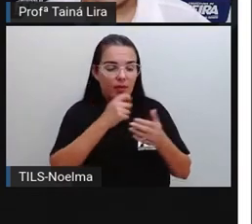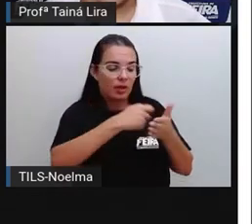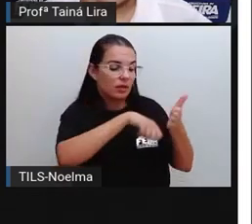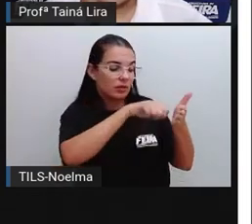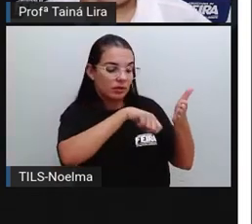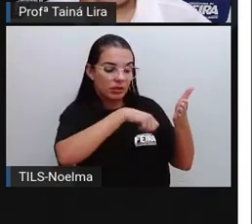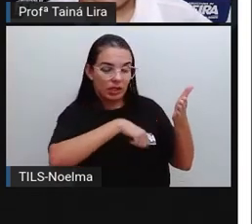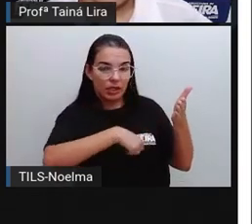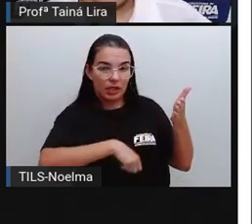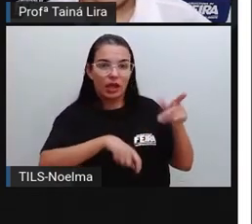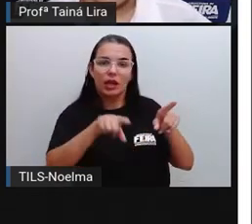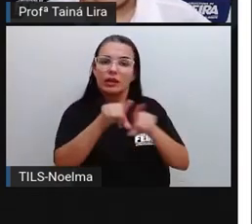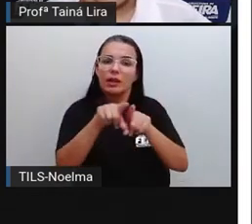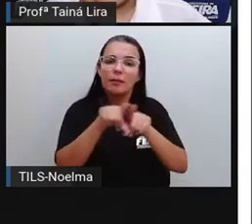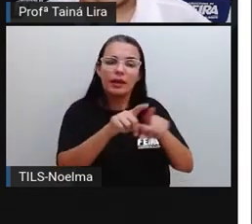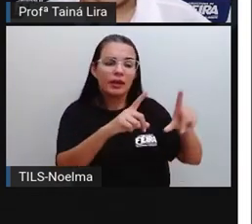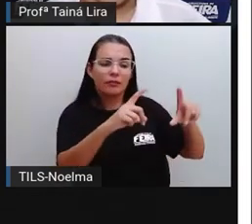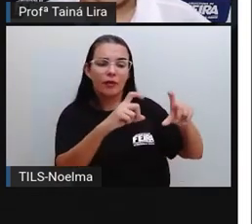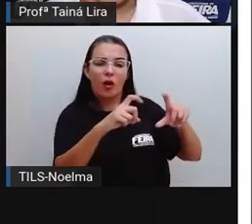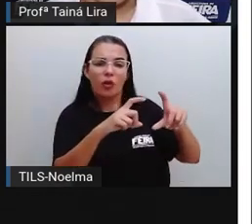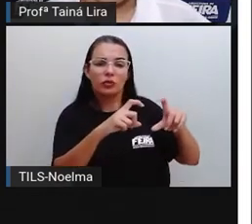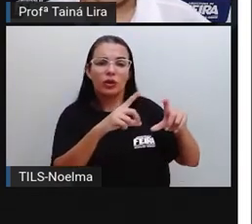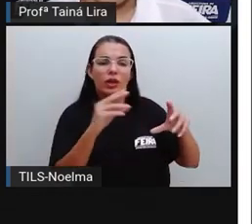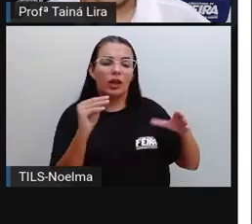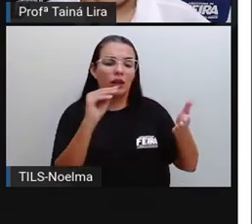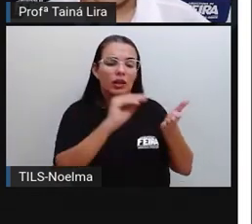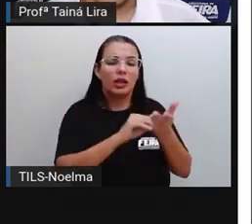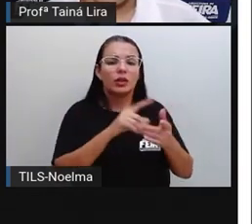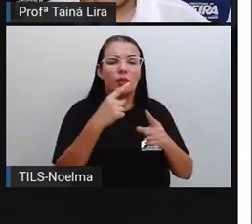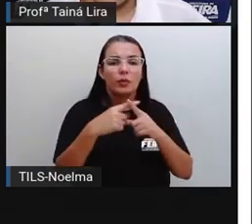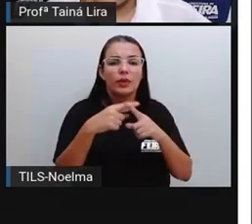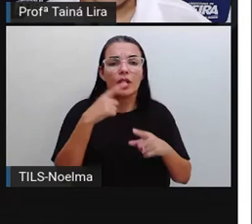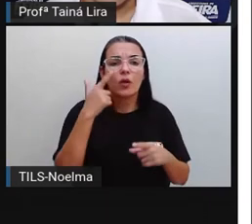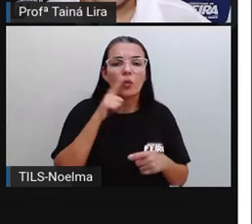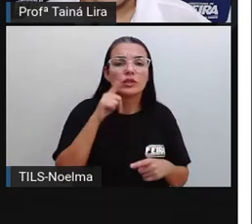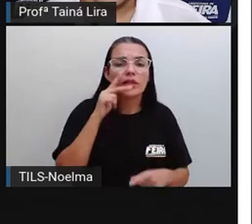também as imagens, né? A gente consegue ver aí, ó.